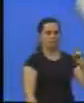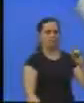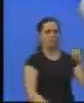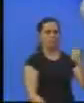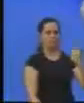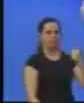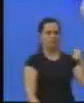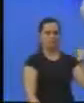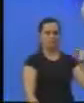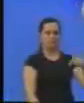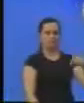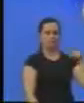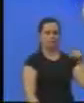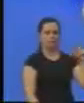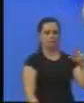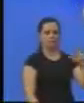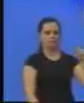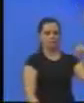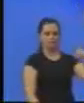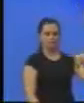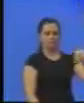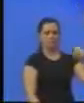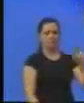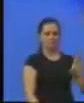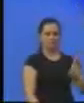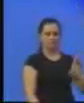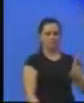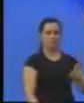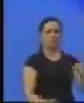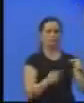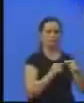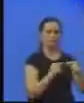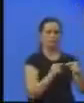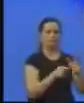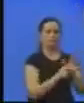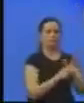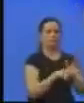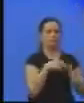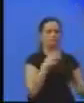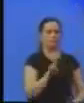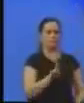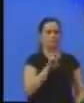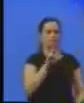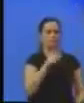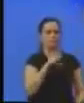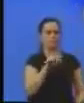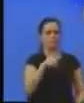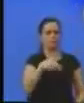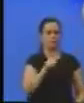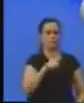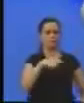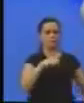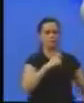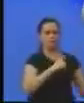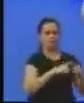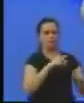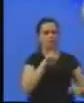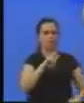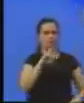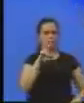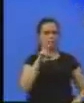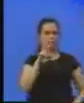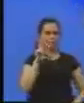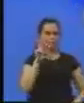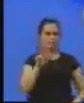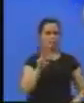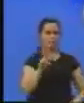Mas e o ln de u? O ln de u vai ser u' vezes 1 sobre u. Ou como alguns textos